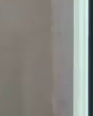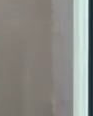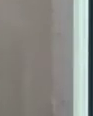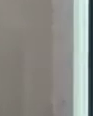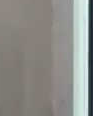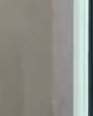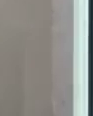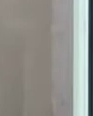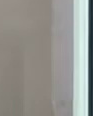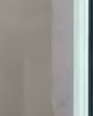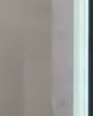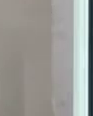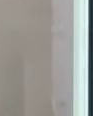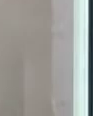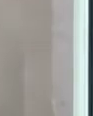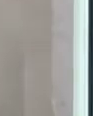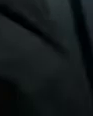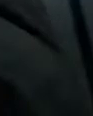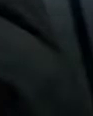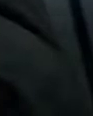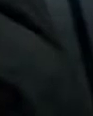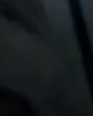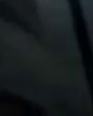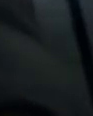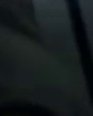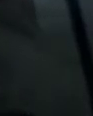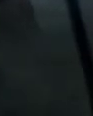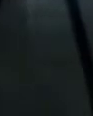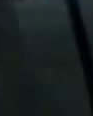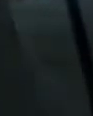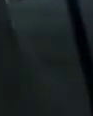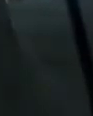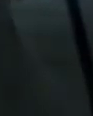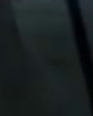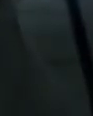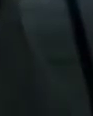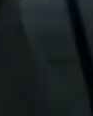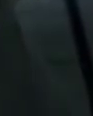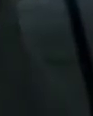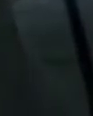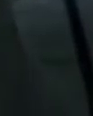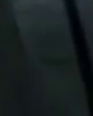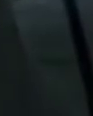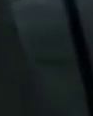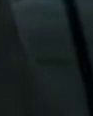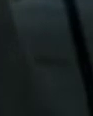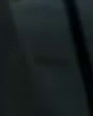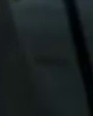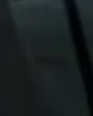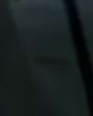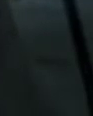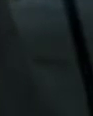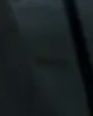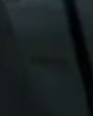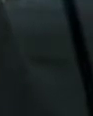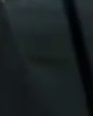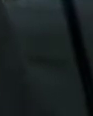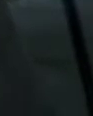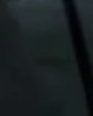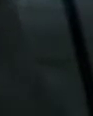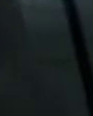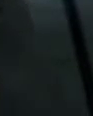Visto o trabalho que esses profissionais desenvolvem, realmente eles são a unidade de saúde dentro da casa de